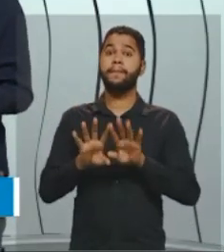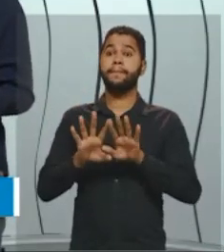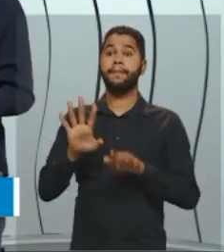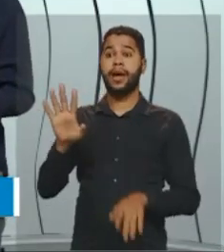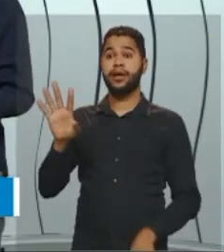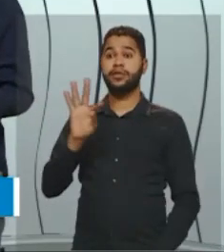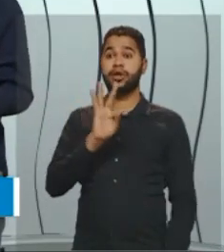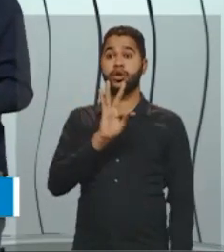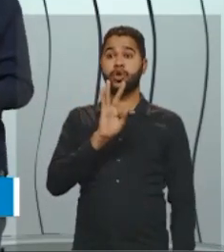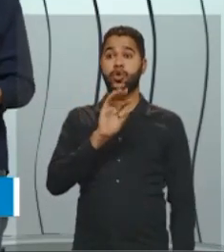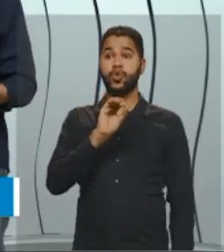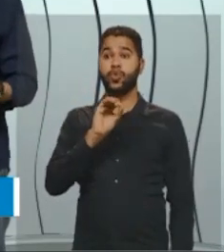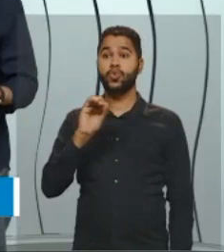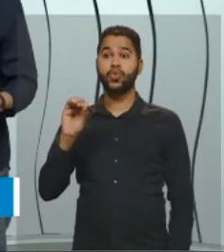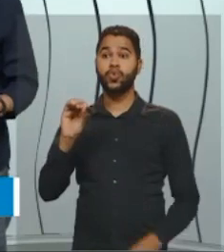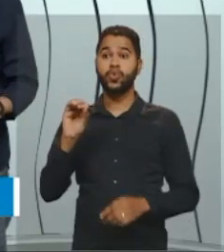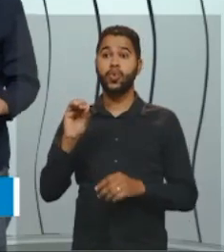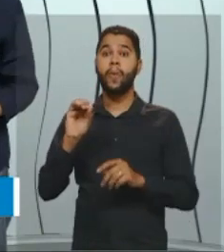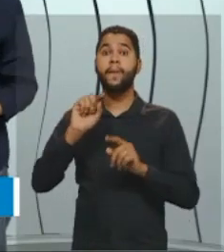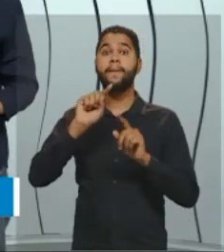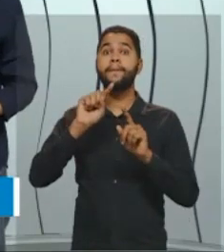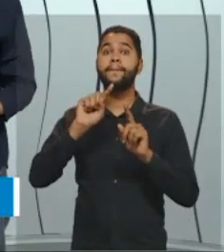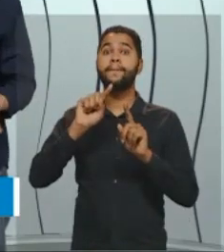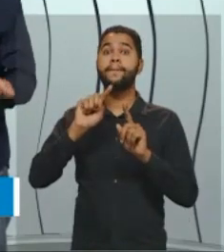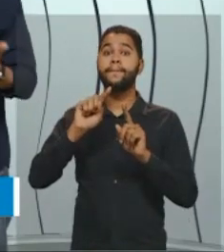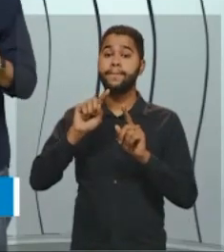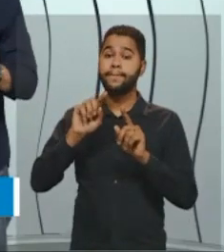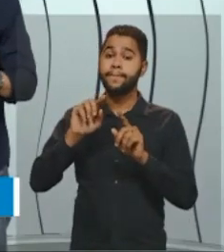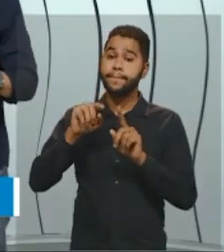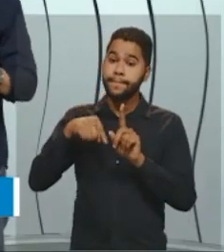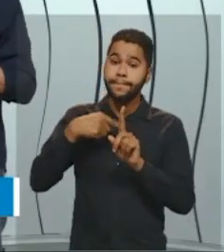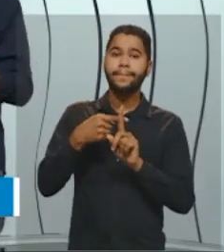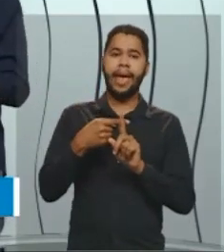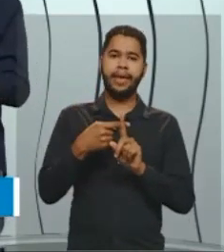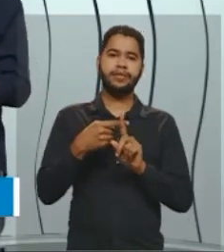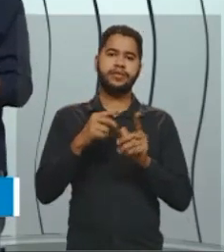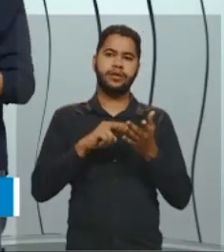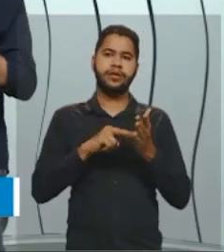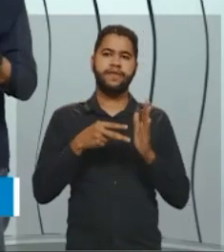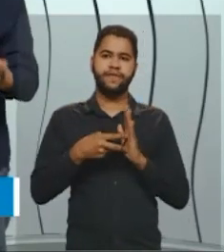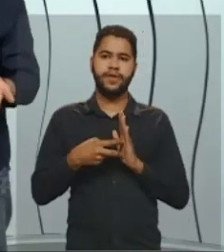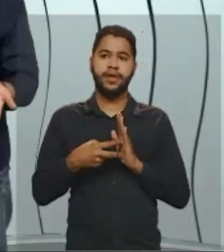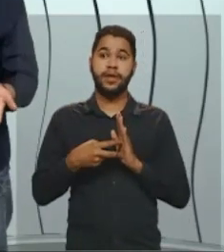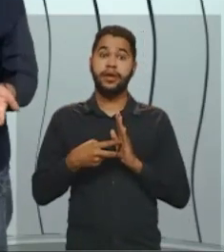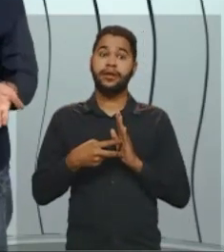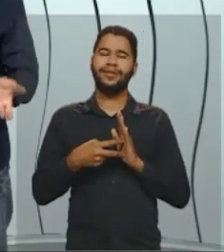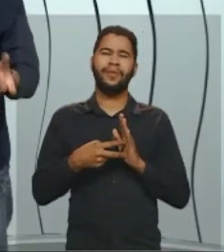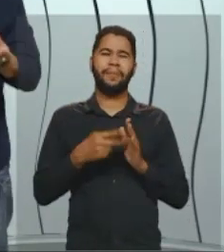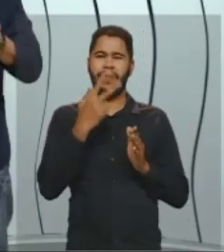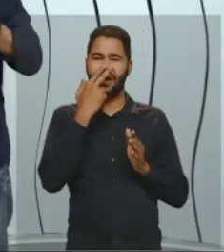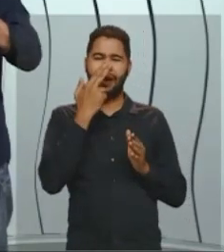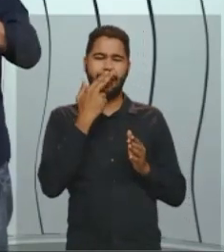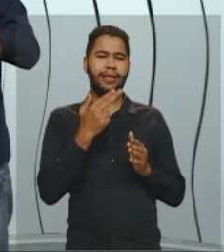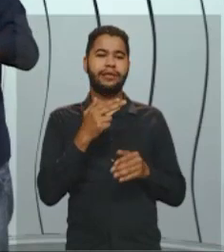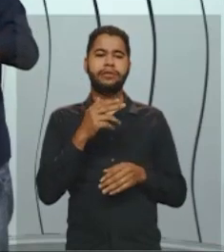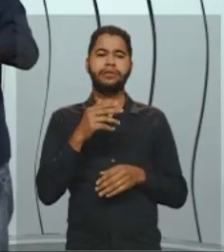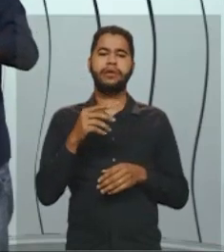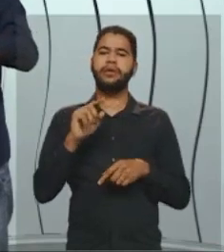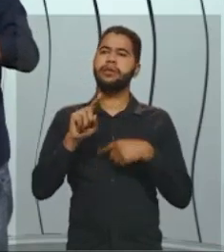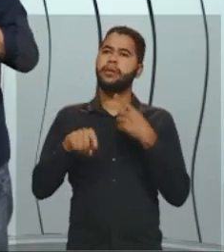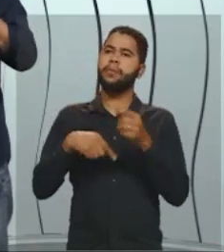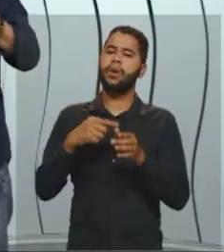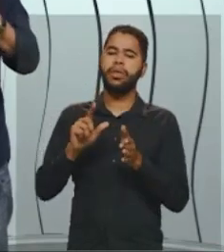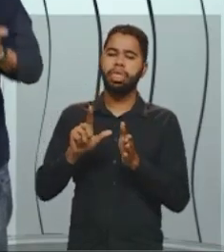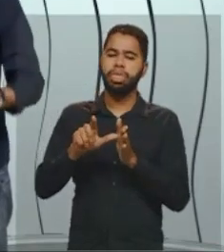usado antes do adjetivo para dizer demais. Quando a gente não diz it's very late, está muito tarde. It's too